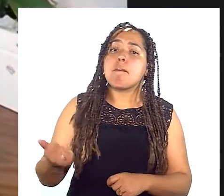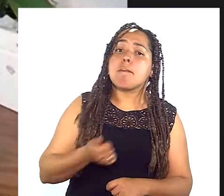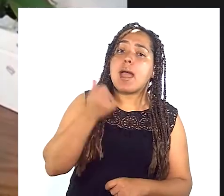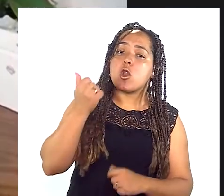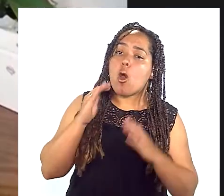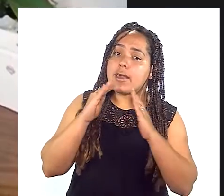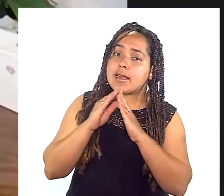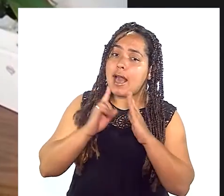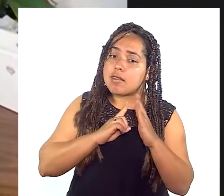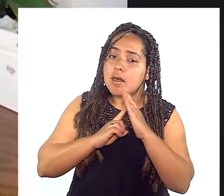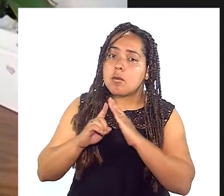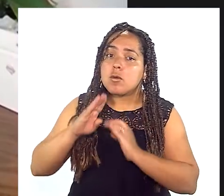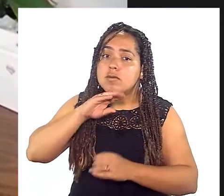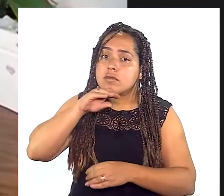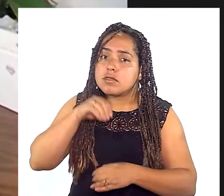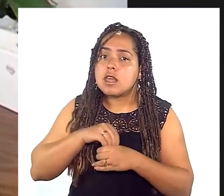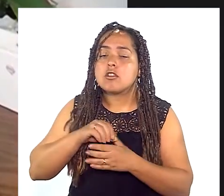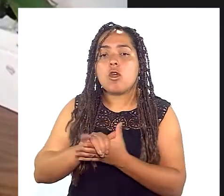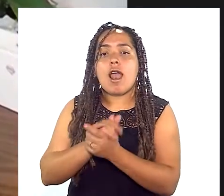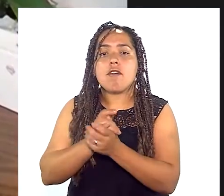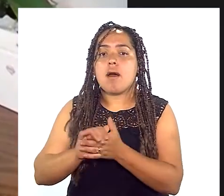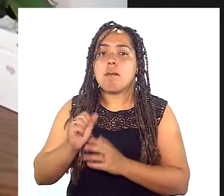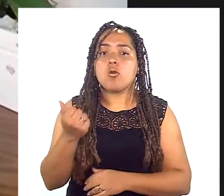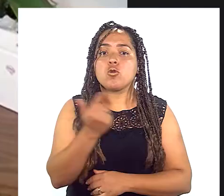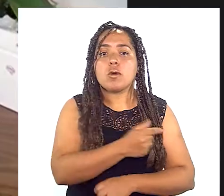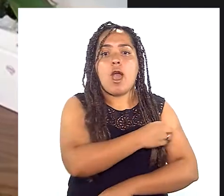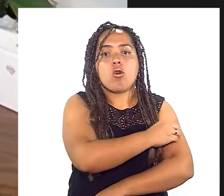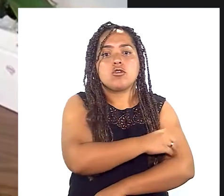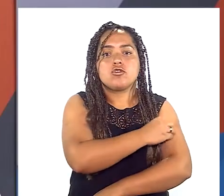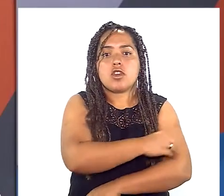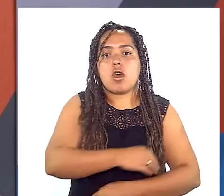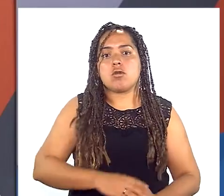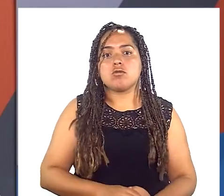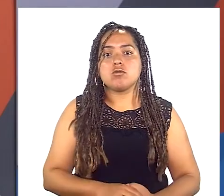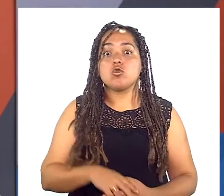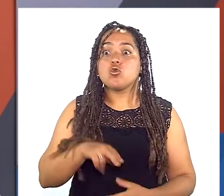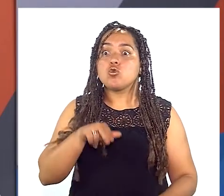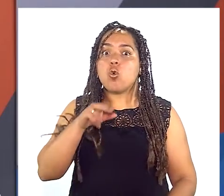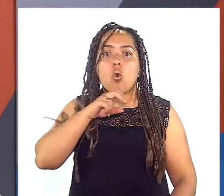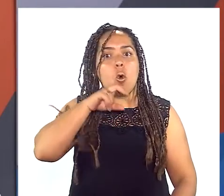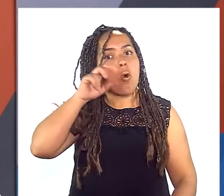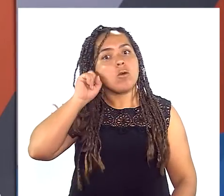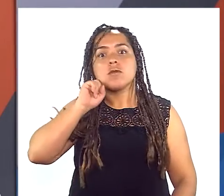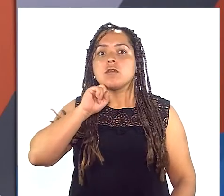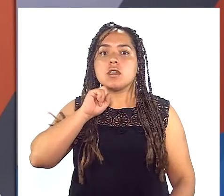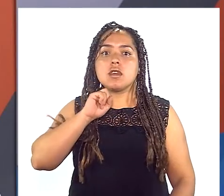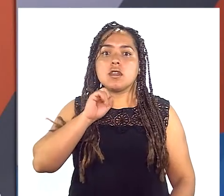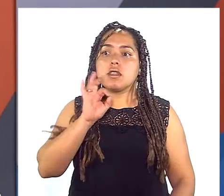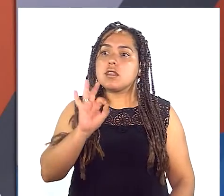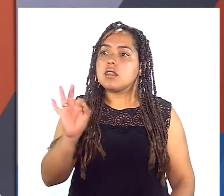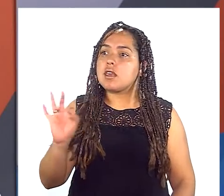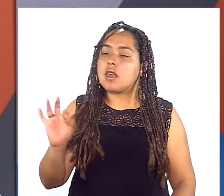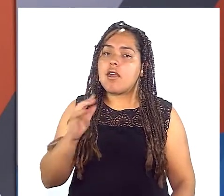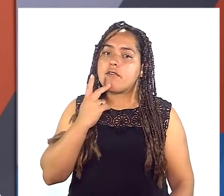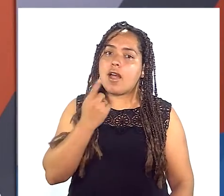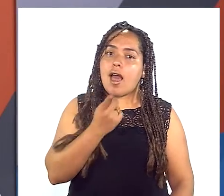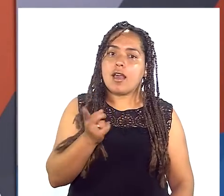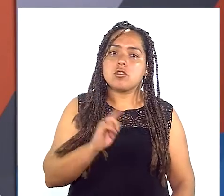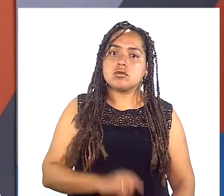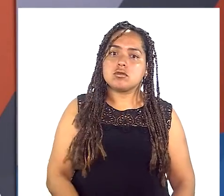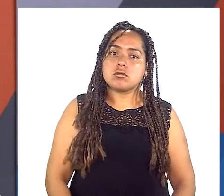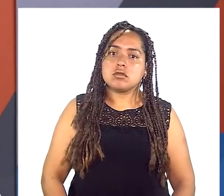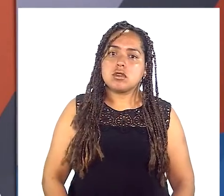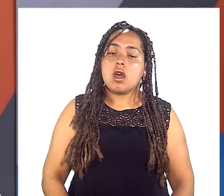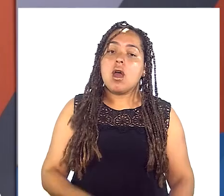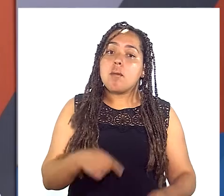tiver a possibilidade do contato, acesso à água. Nossa, muito importante isso, doutora. Nunca ouvi nenhum doutor